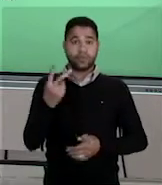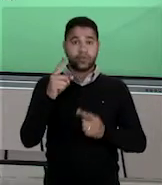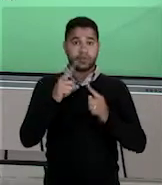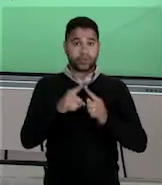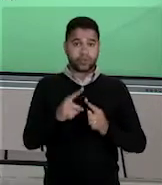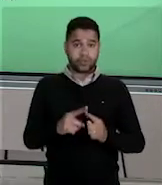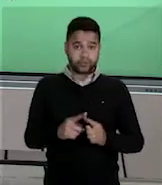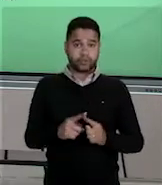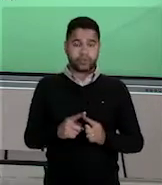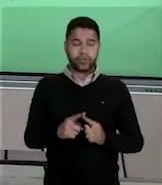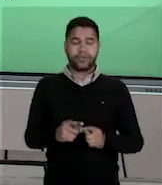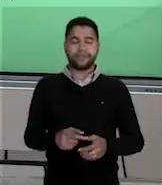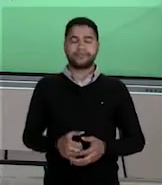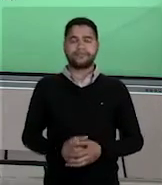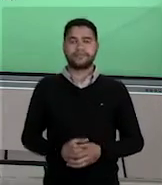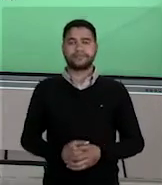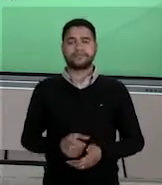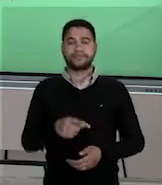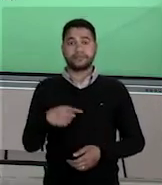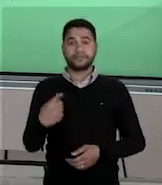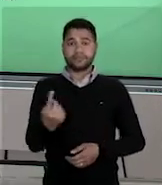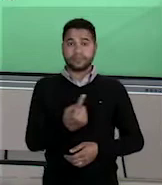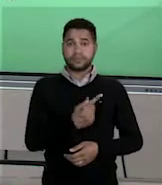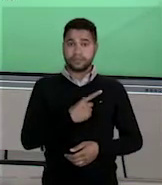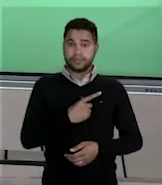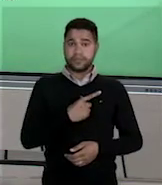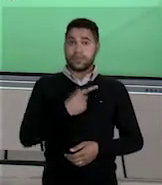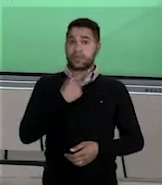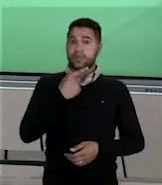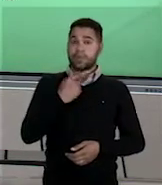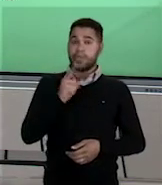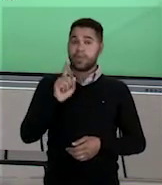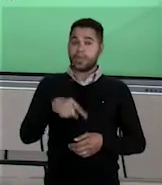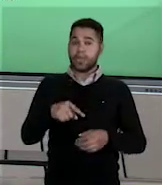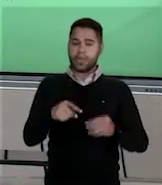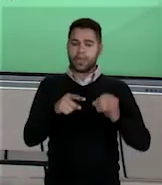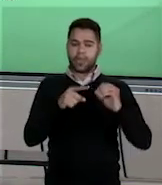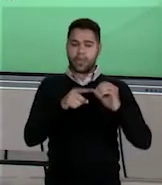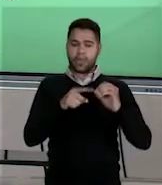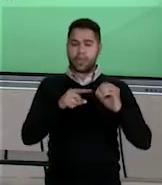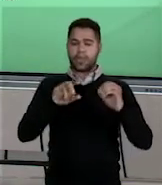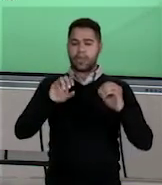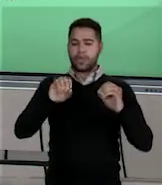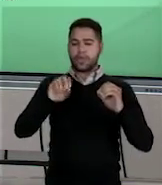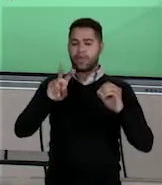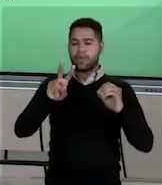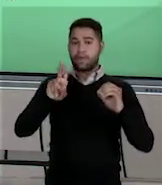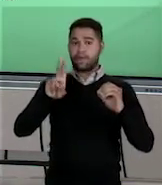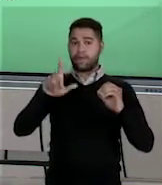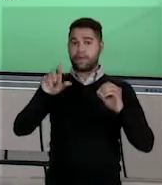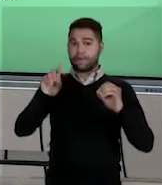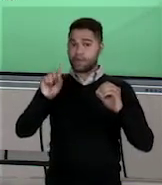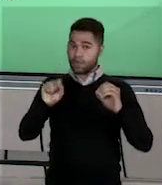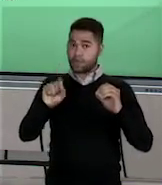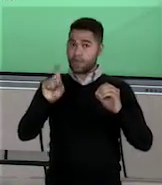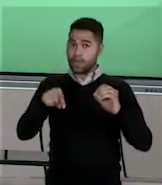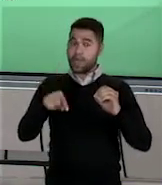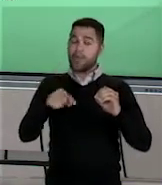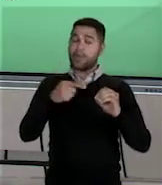de células reprodutoras que nós temos: os óvulos do sistema reprodutor feminino e